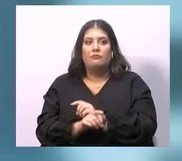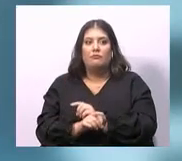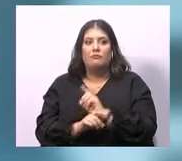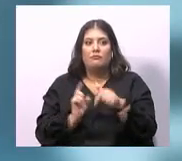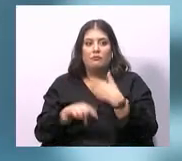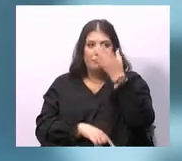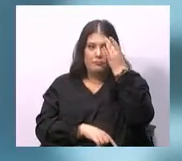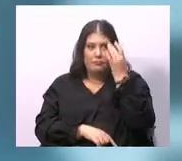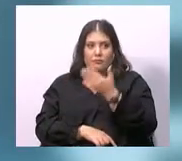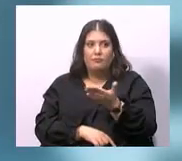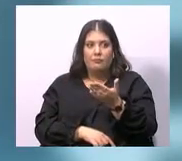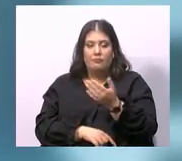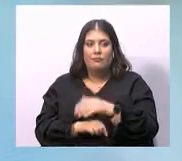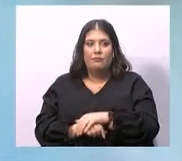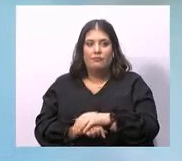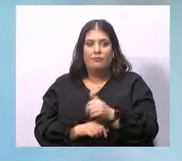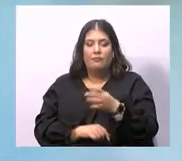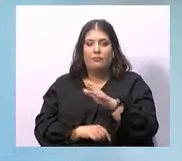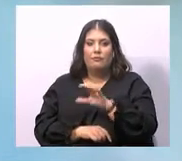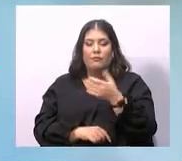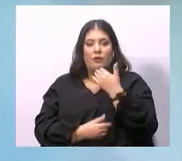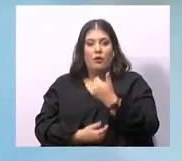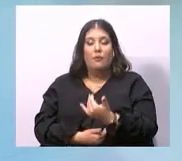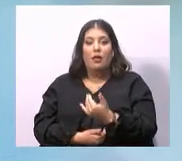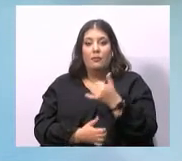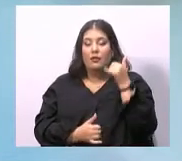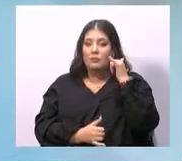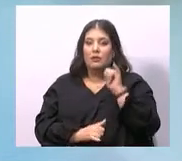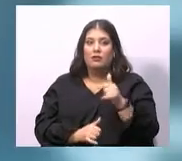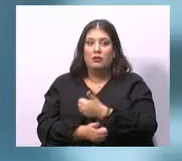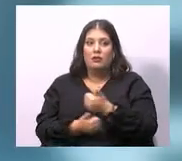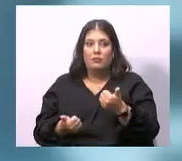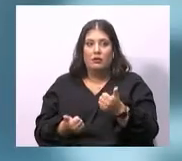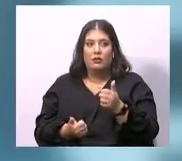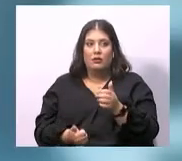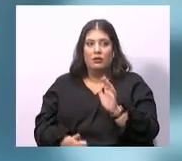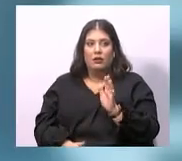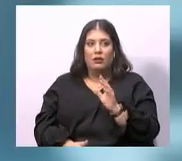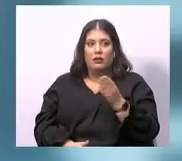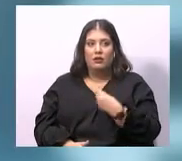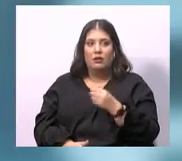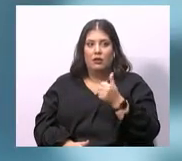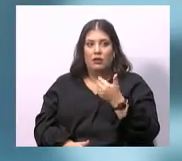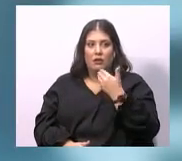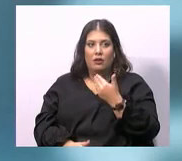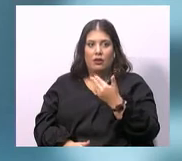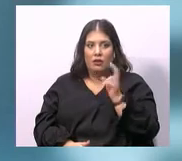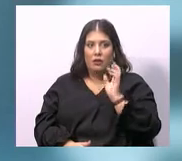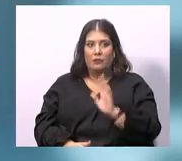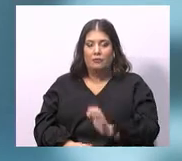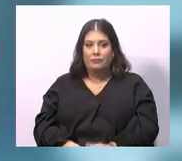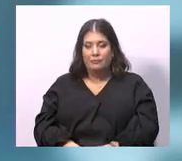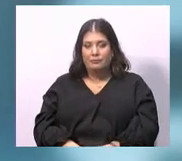outra opinião, não é? Sim. Muito bem. Fernanda Barros, muito obrigada pela sua chamada. As melhoras para si. Um gosto ouvi-la.